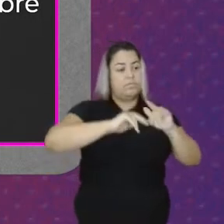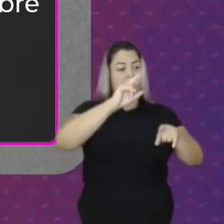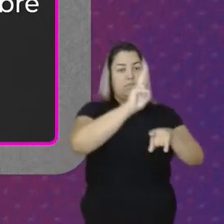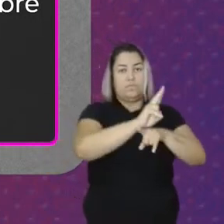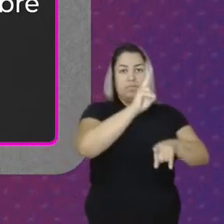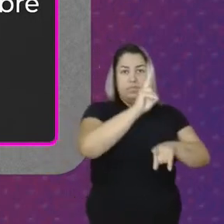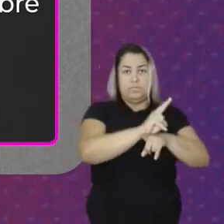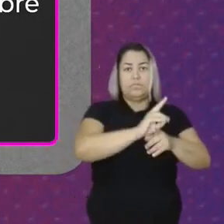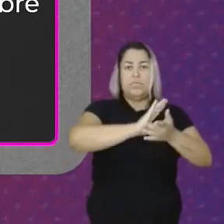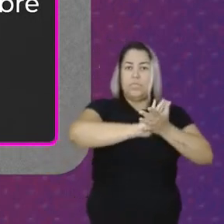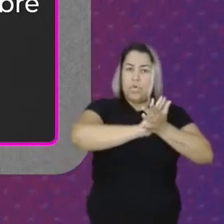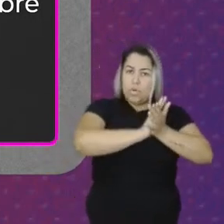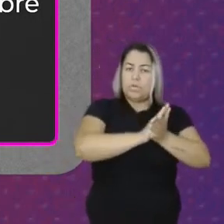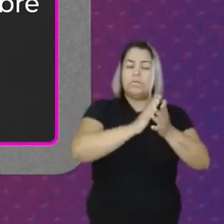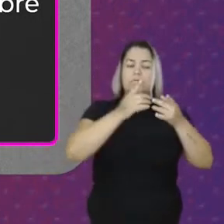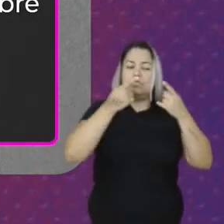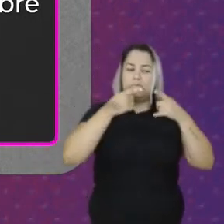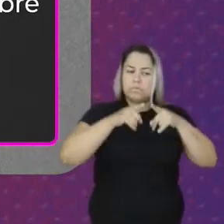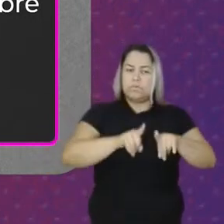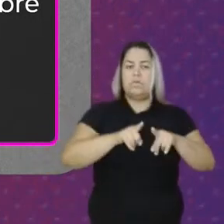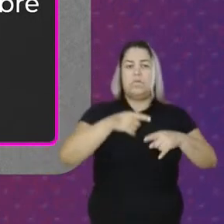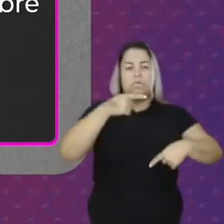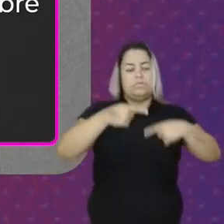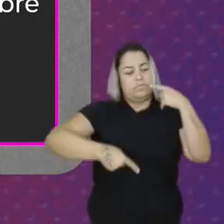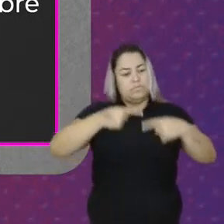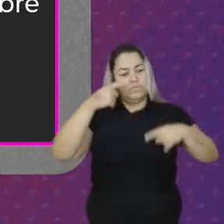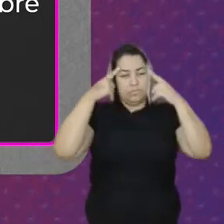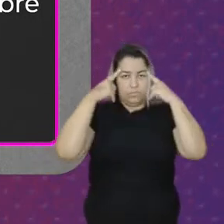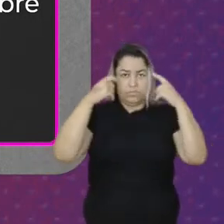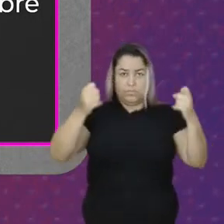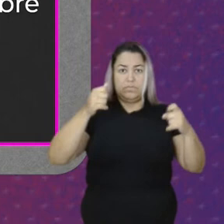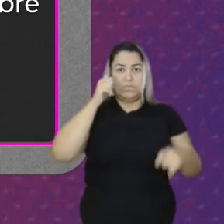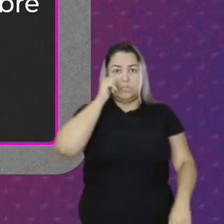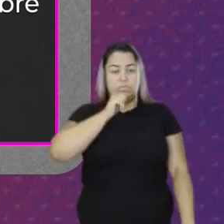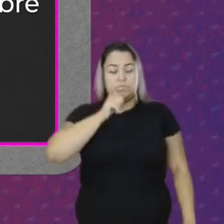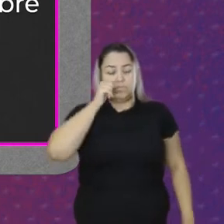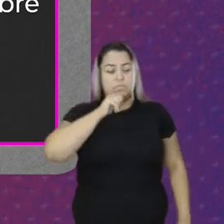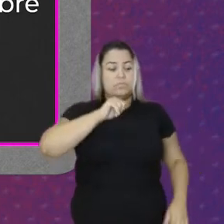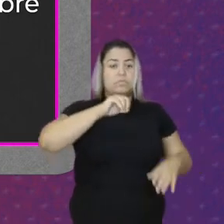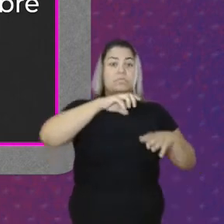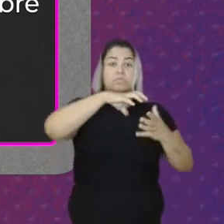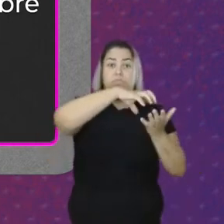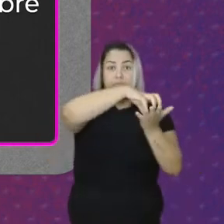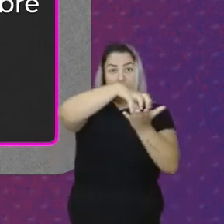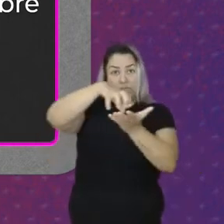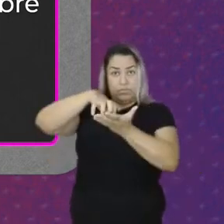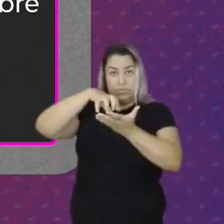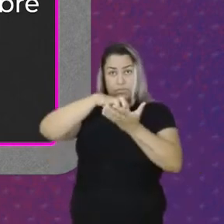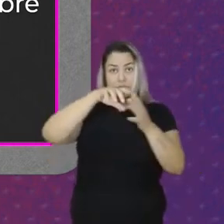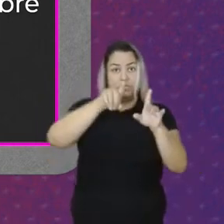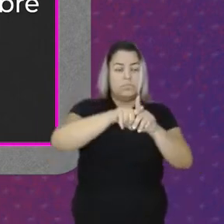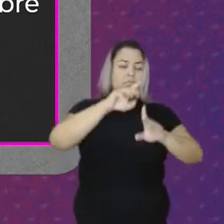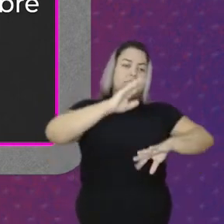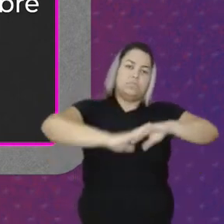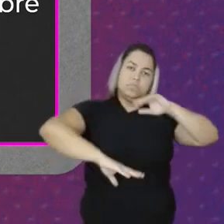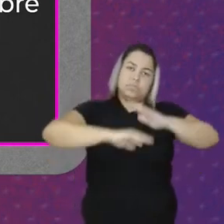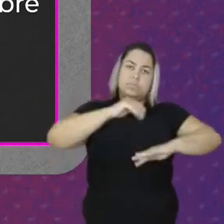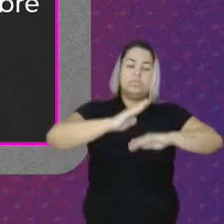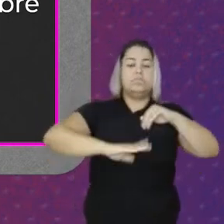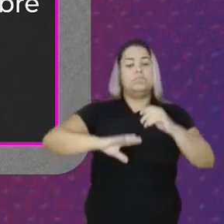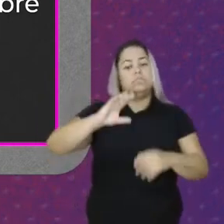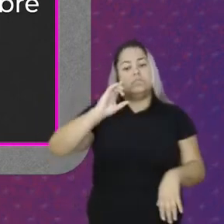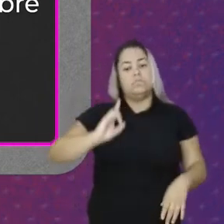prevenir, reprimir e combater a violência política contra a mulher nos espaços e atividades relacionados ao exercício de seus